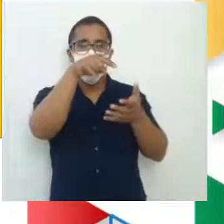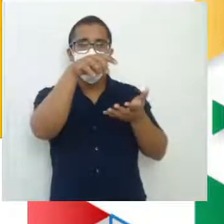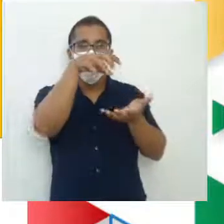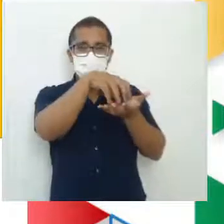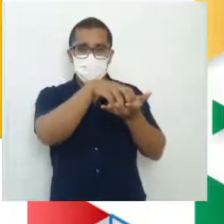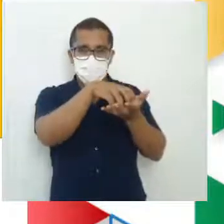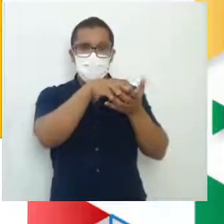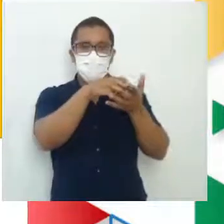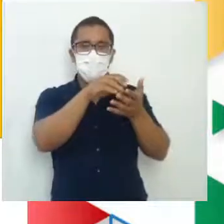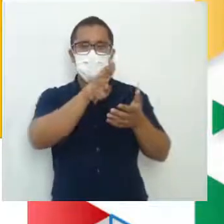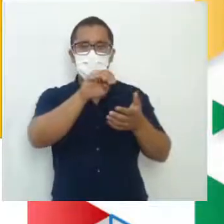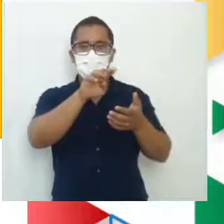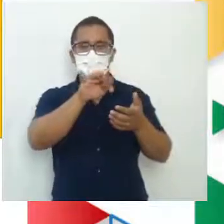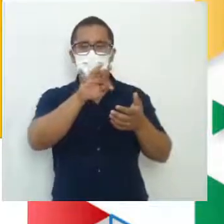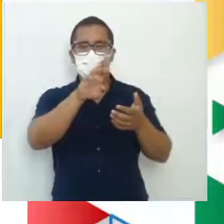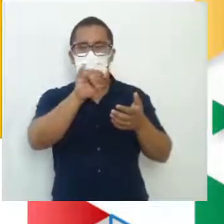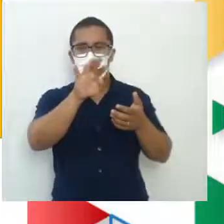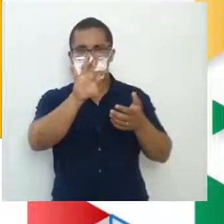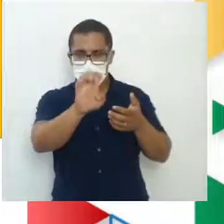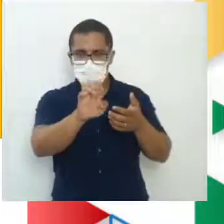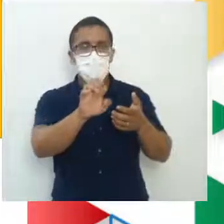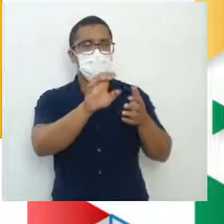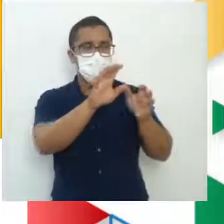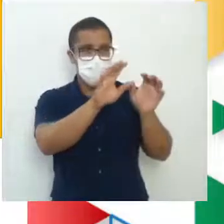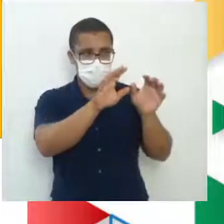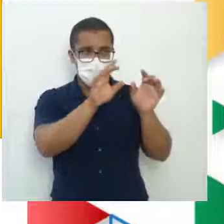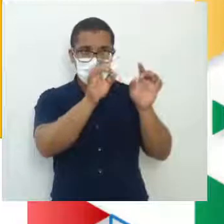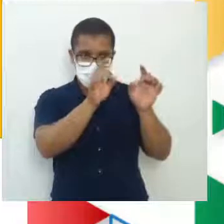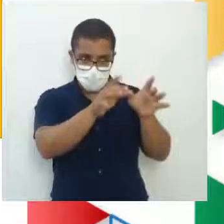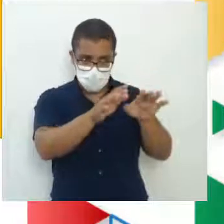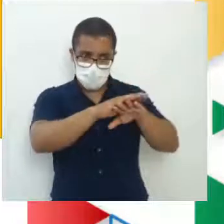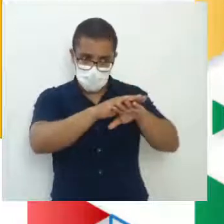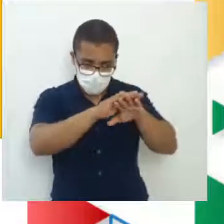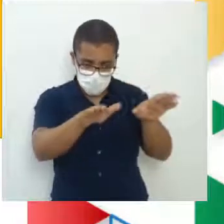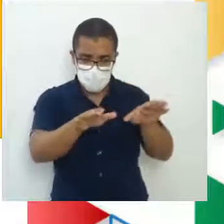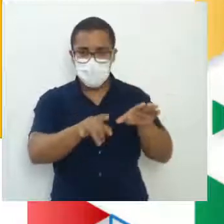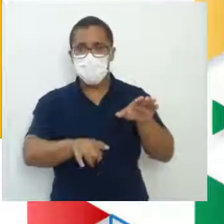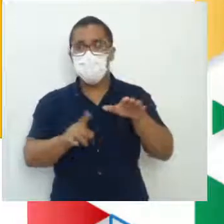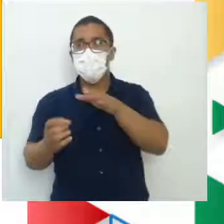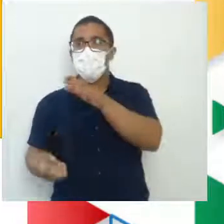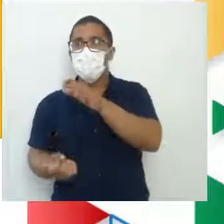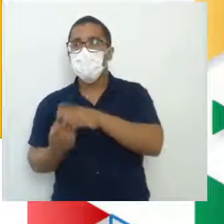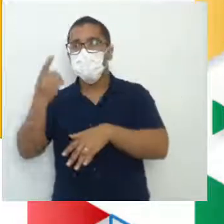sua missão espiritualista, e junto com seus filhos fundou, em 8